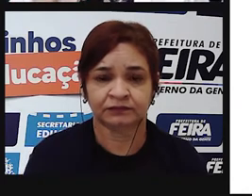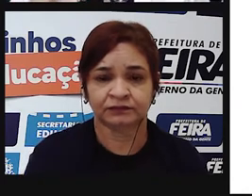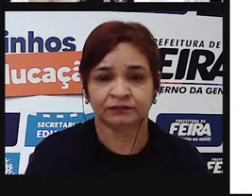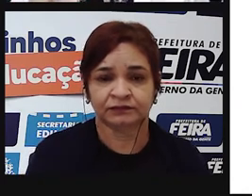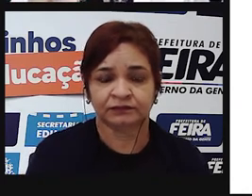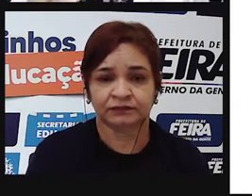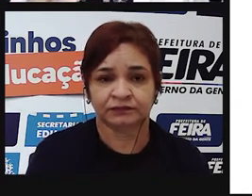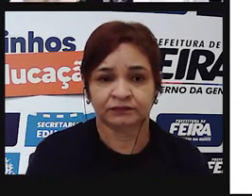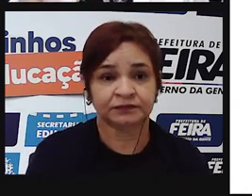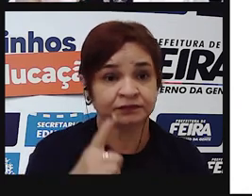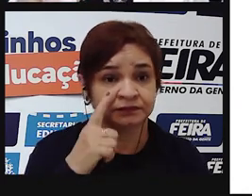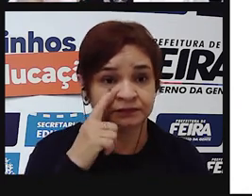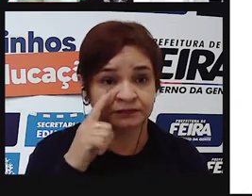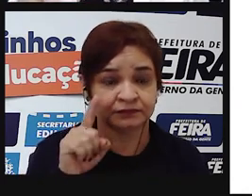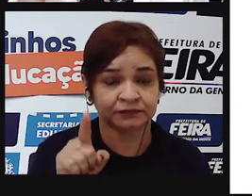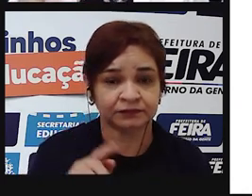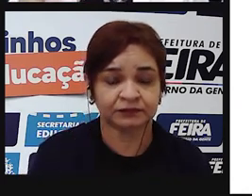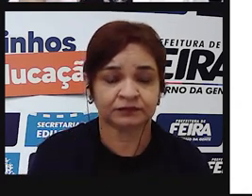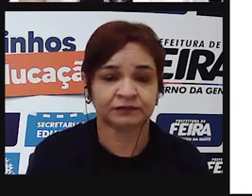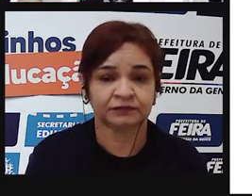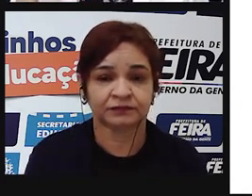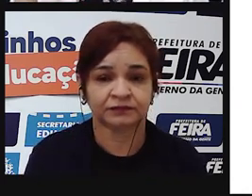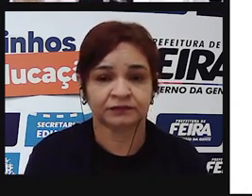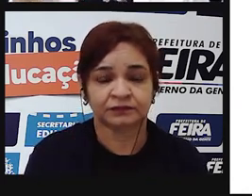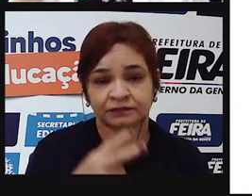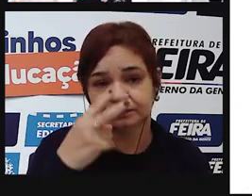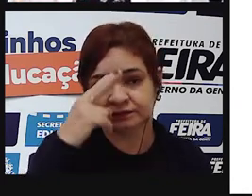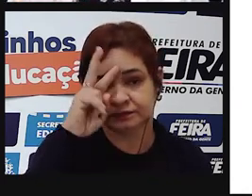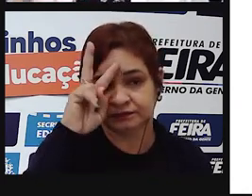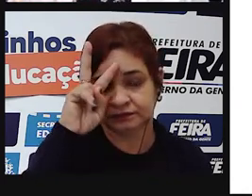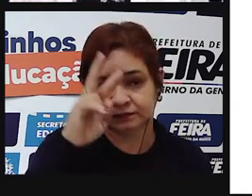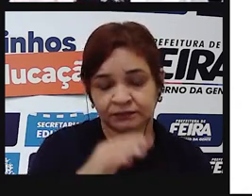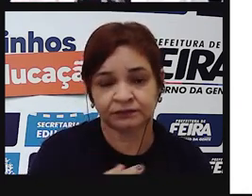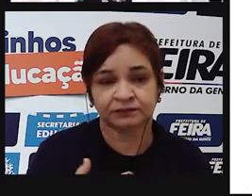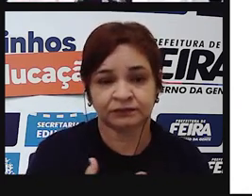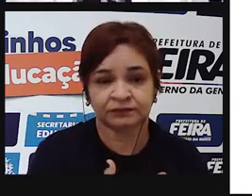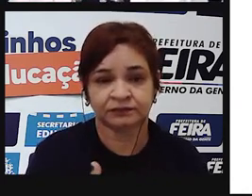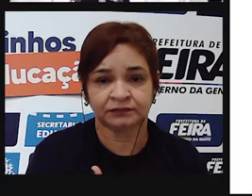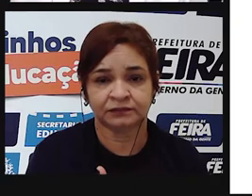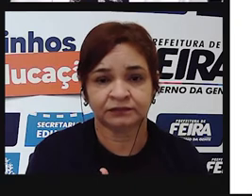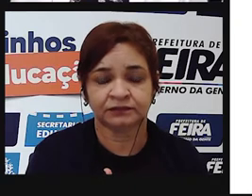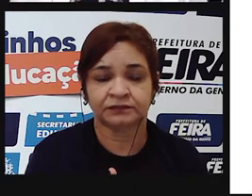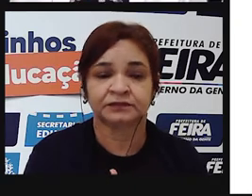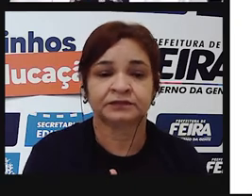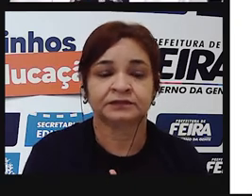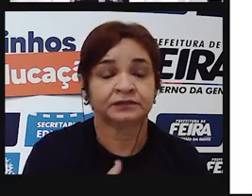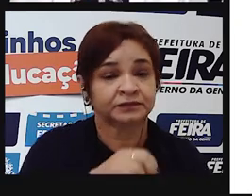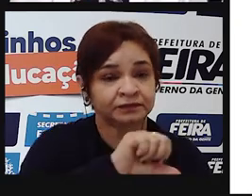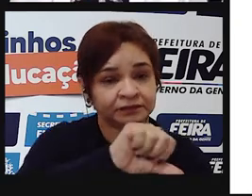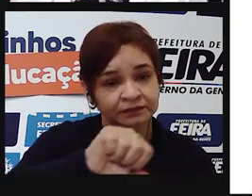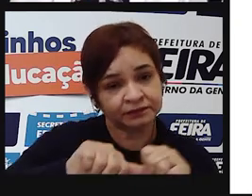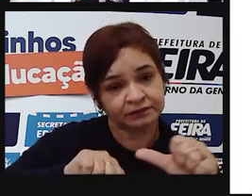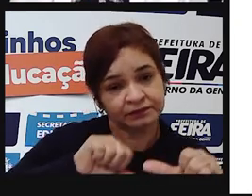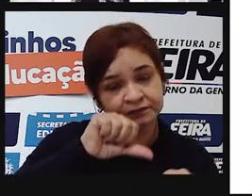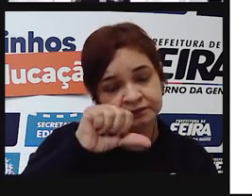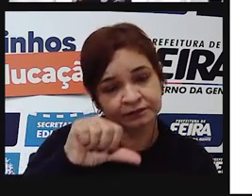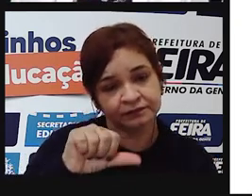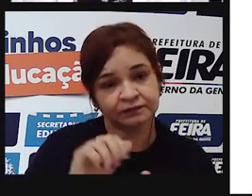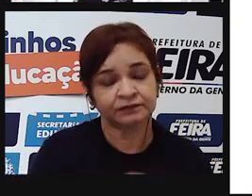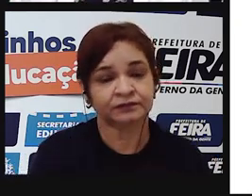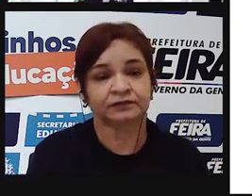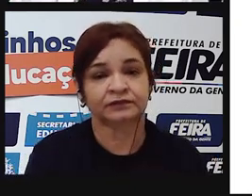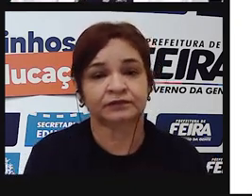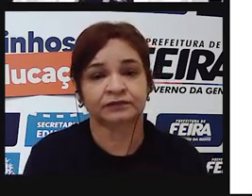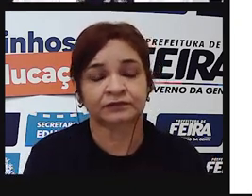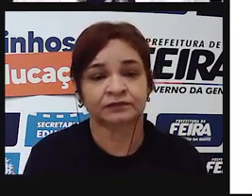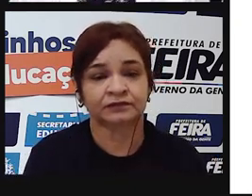eu vou chamar a atenção de vocês para o tempo histórico em que a cidade de Santana passou por essas transformações, por